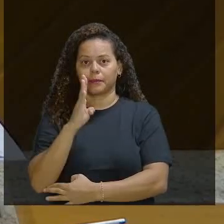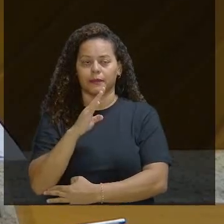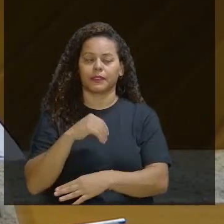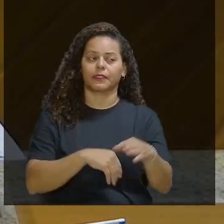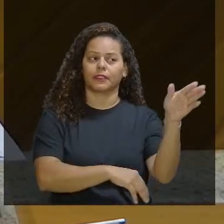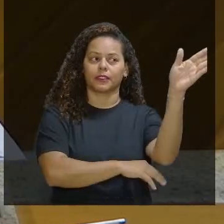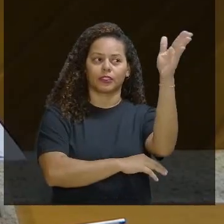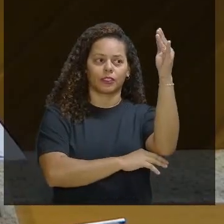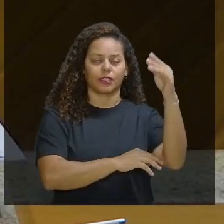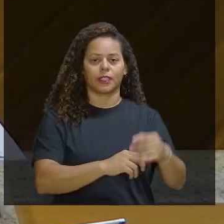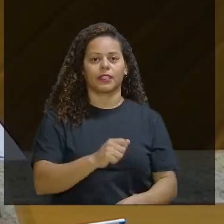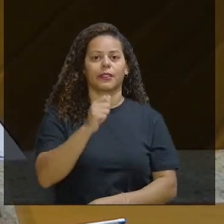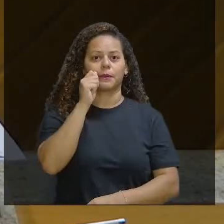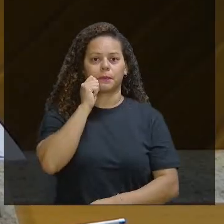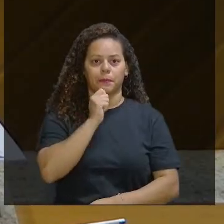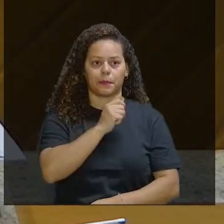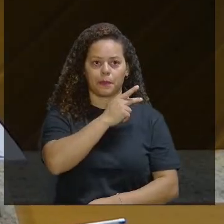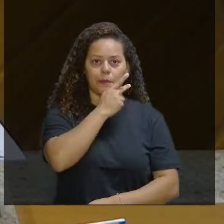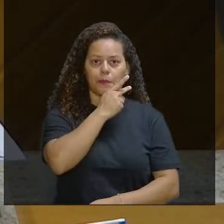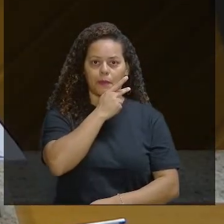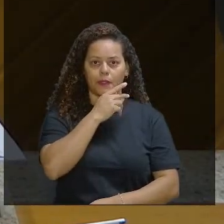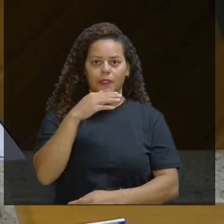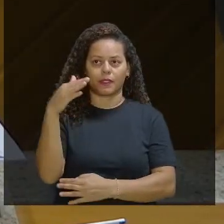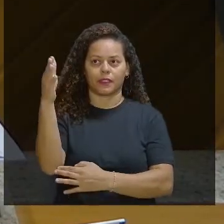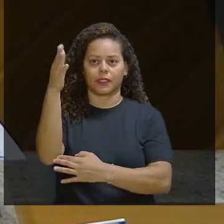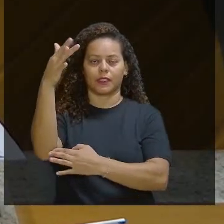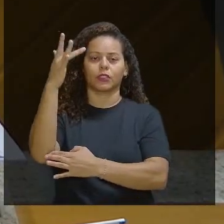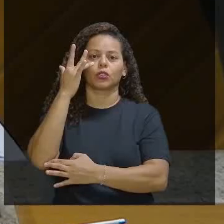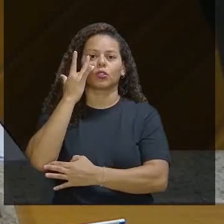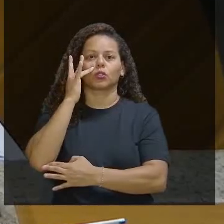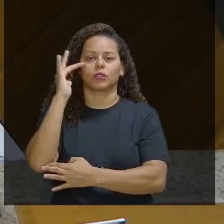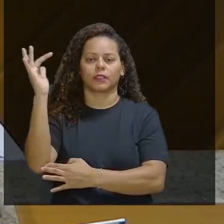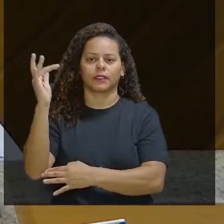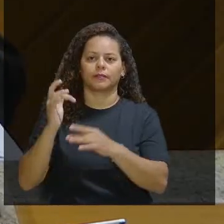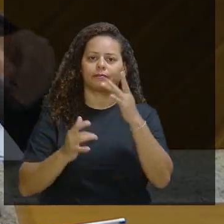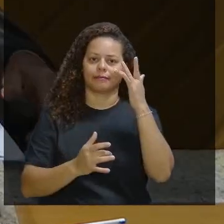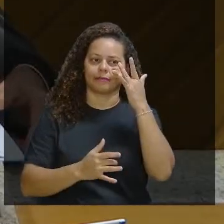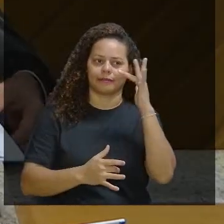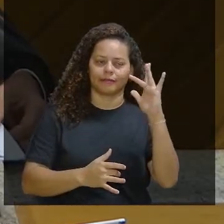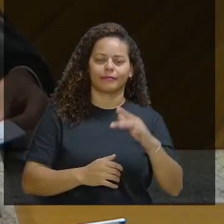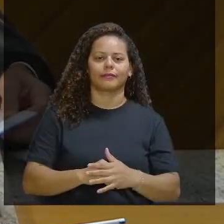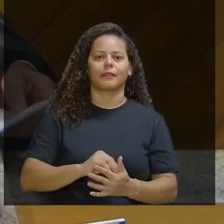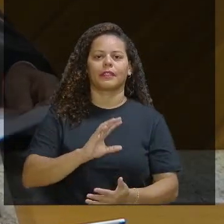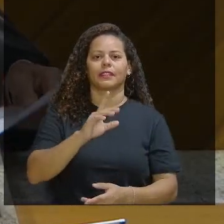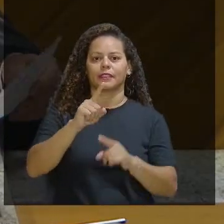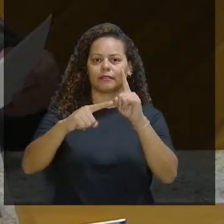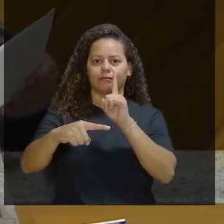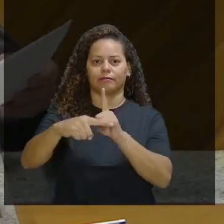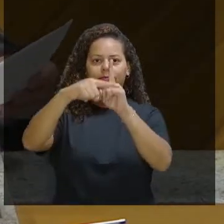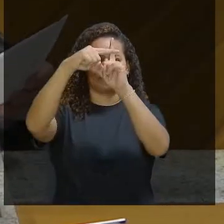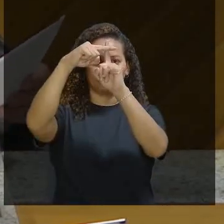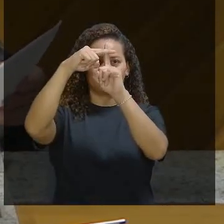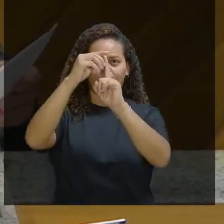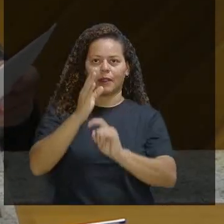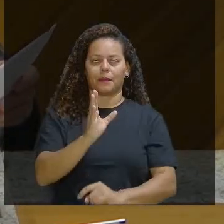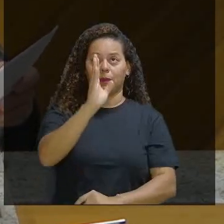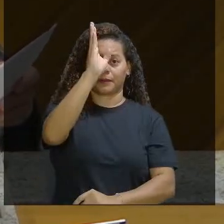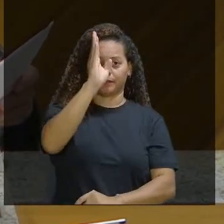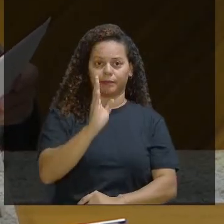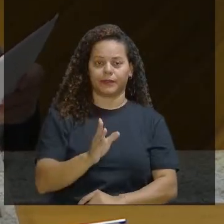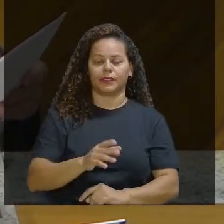estado do Amapá, e ambas estão em hastes douradas. E ao centro, entre as bandeiras, está